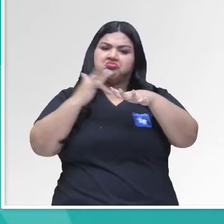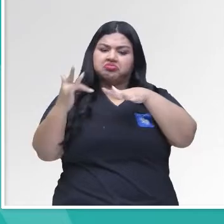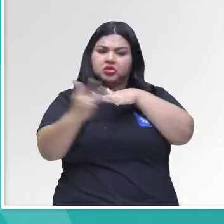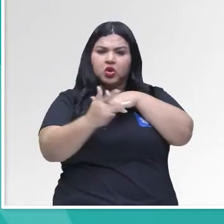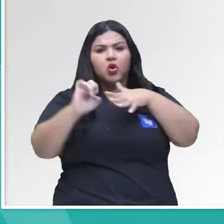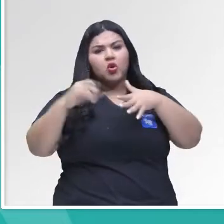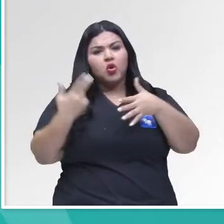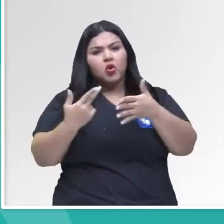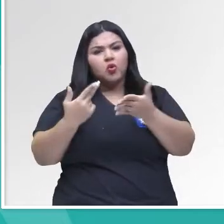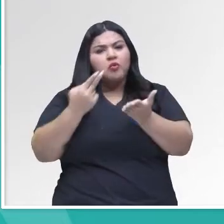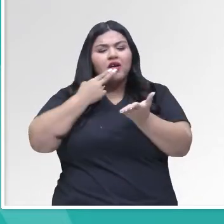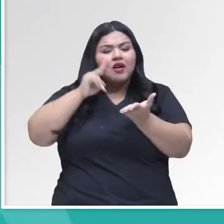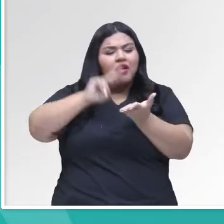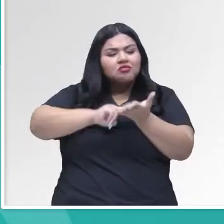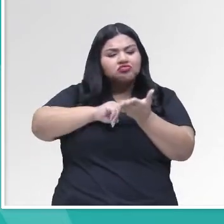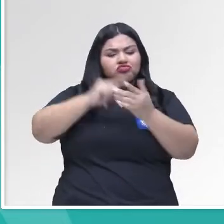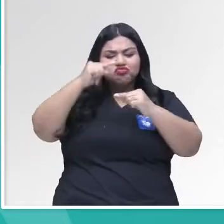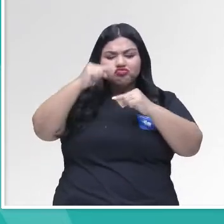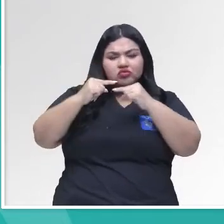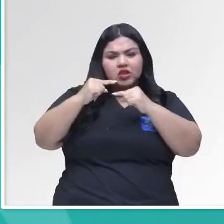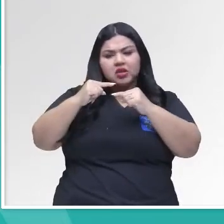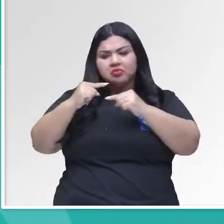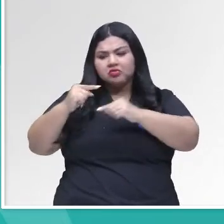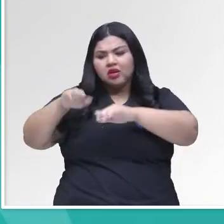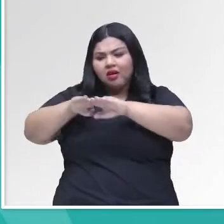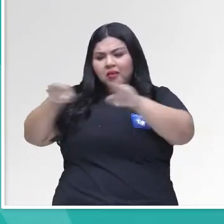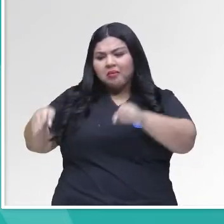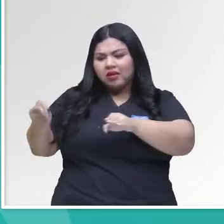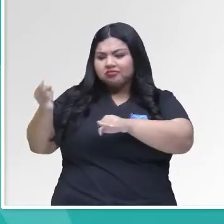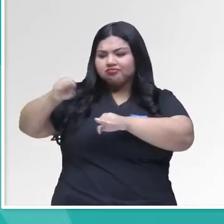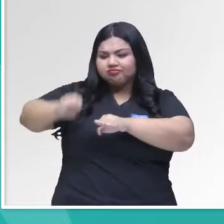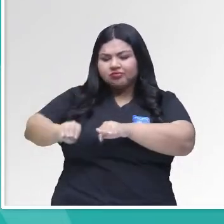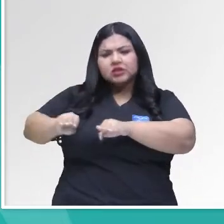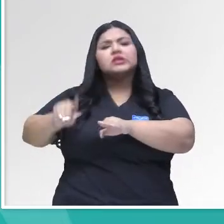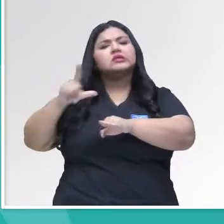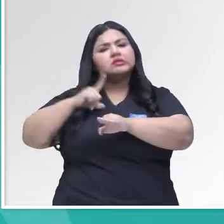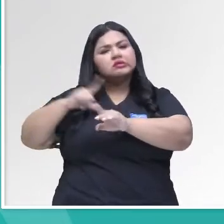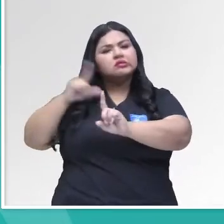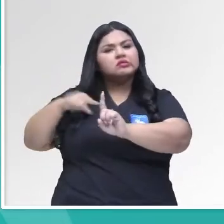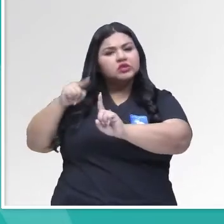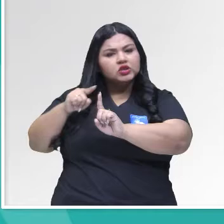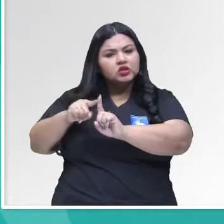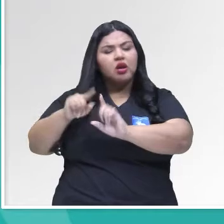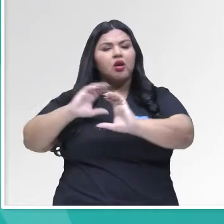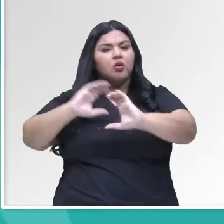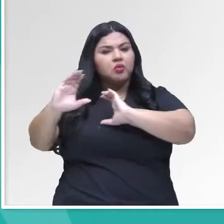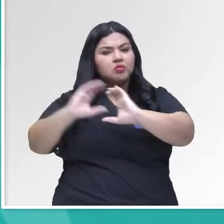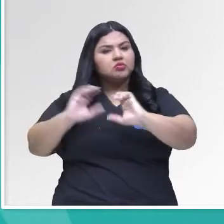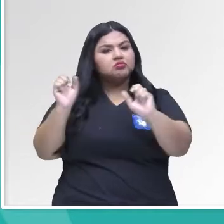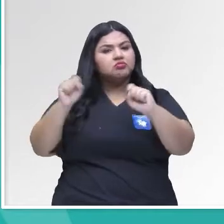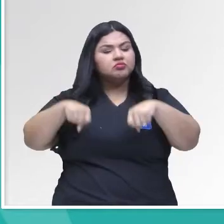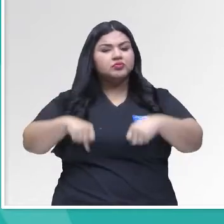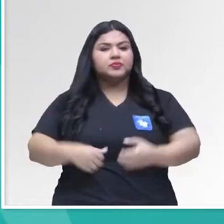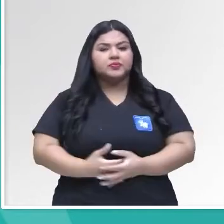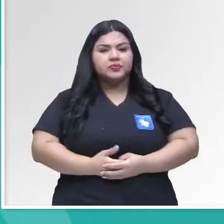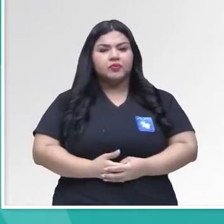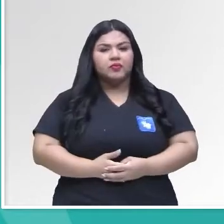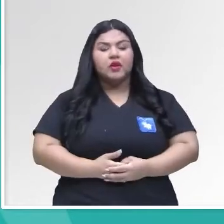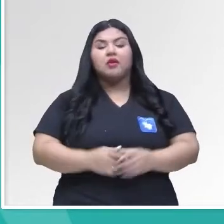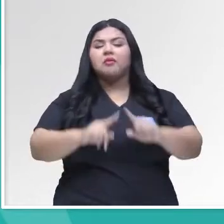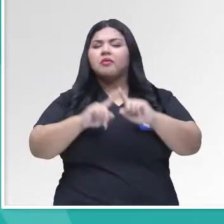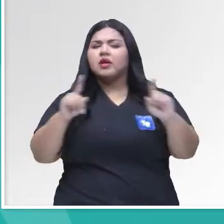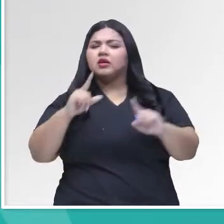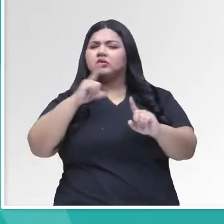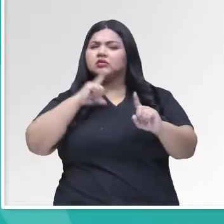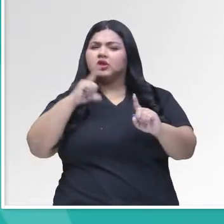bilhete deixado na geladeira sobre uma mesa, tem um objetivo, tem uma intenção comunicativa. Agora, tem um deles,